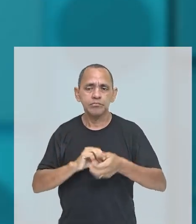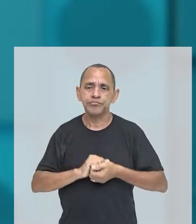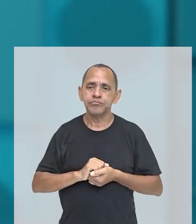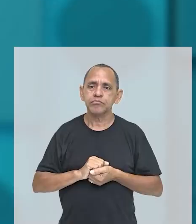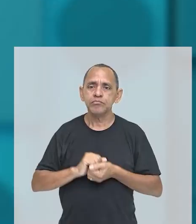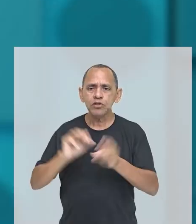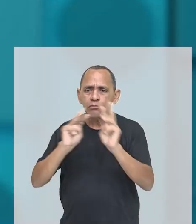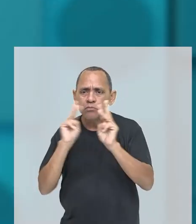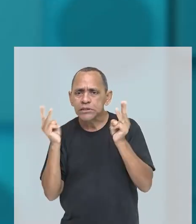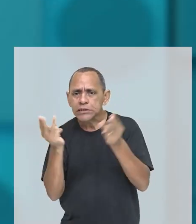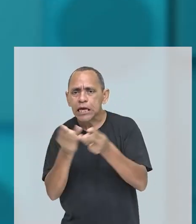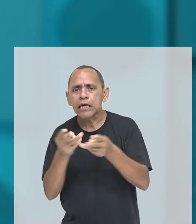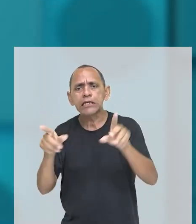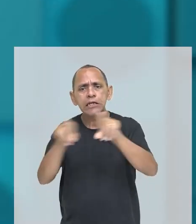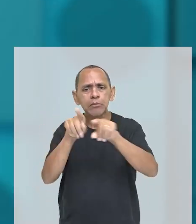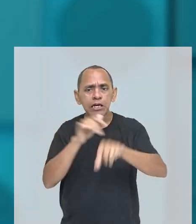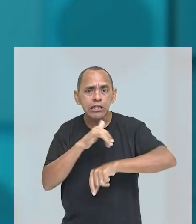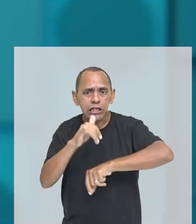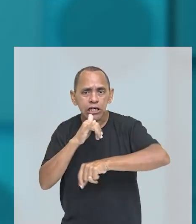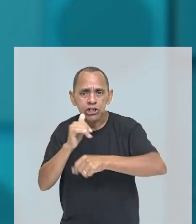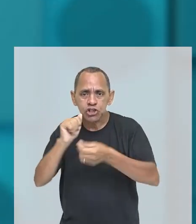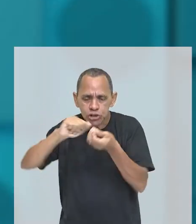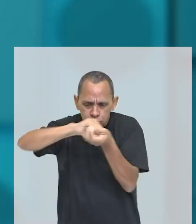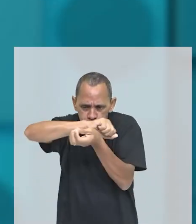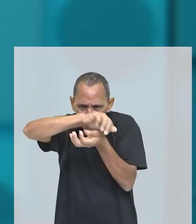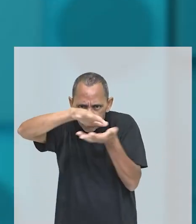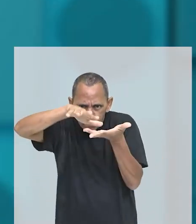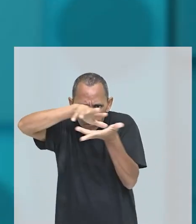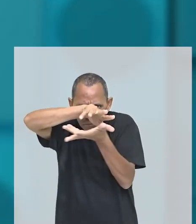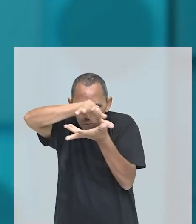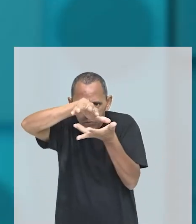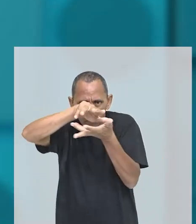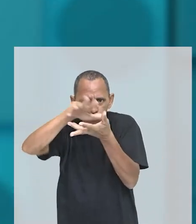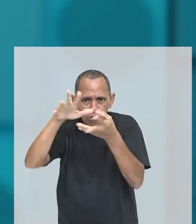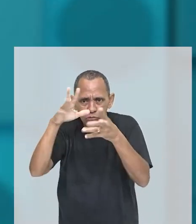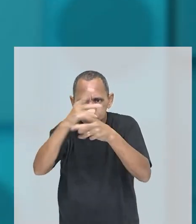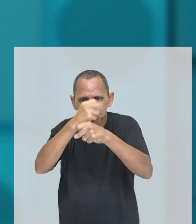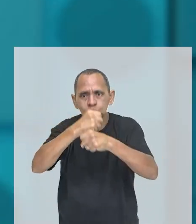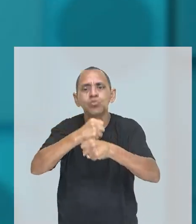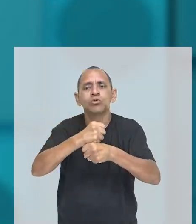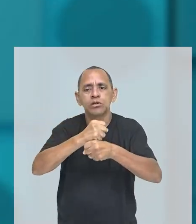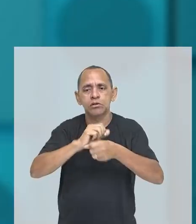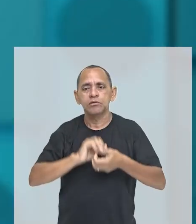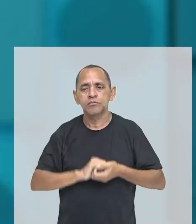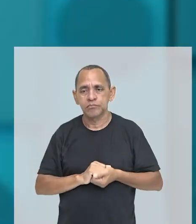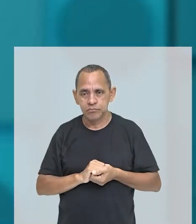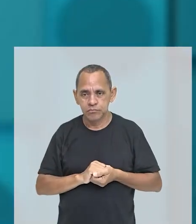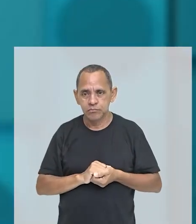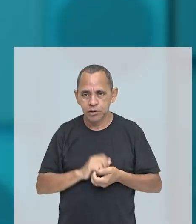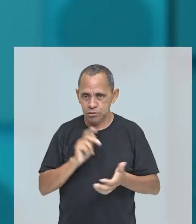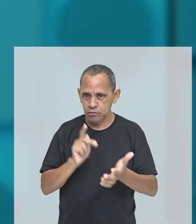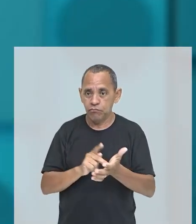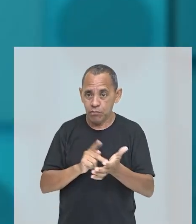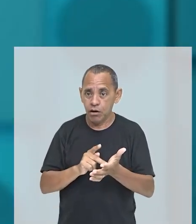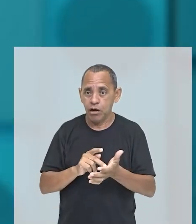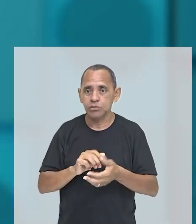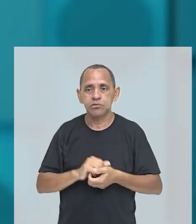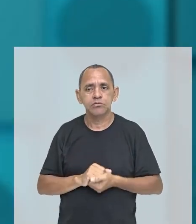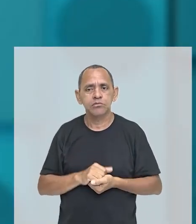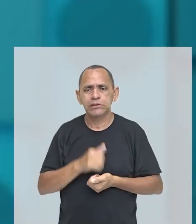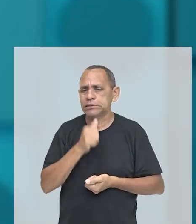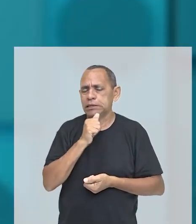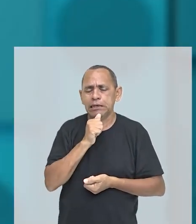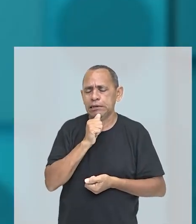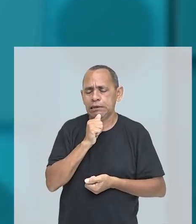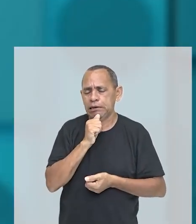quanto da energia escura pelo contato com matérias visíveis. Então sabe-se que existe, mas a real natureza disso ainda não